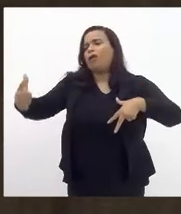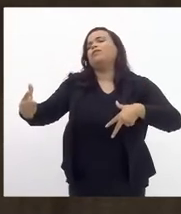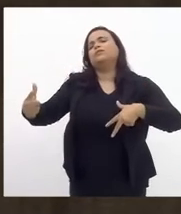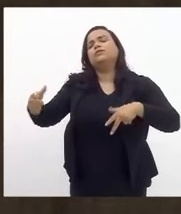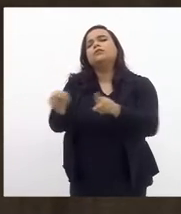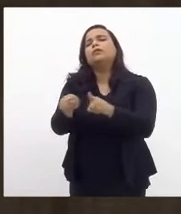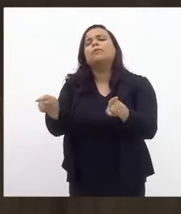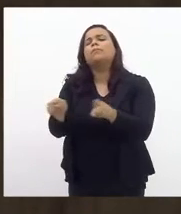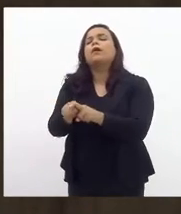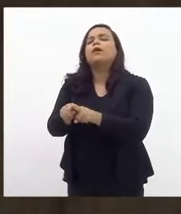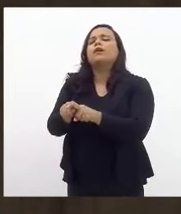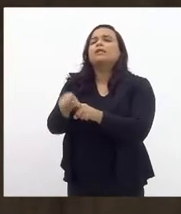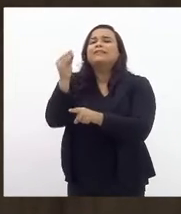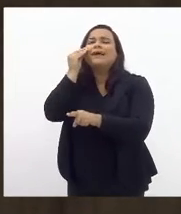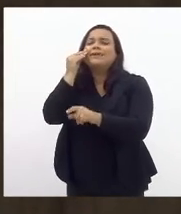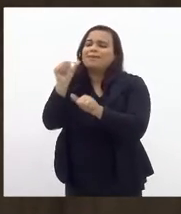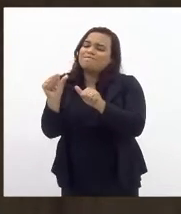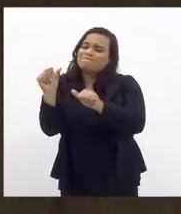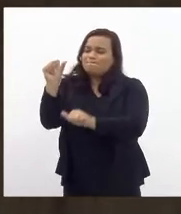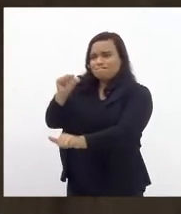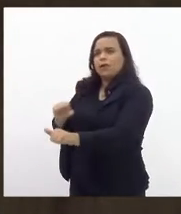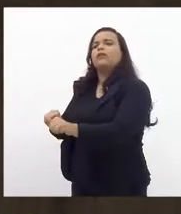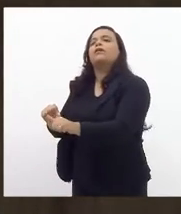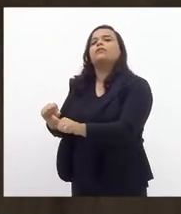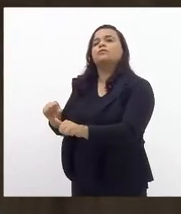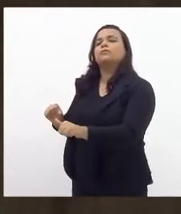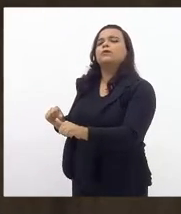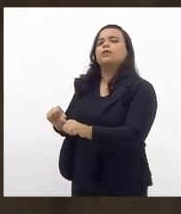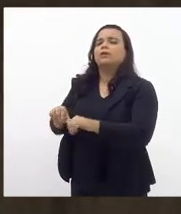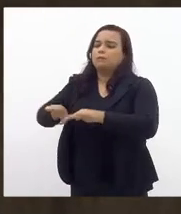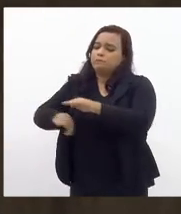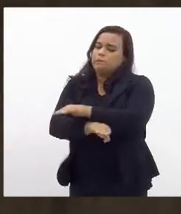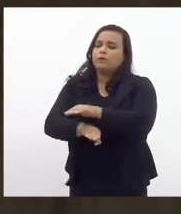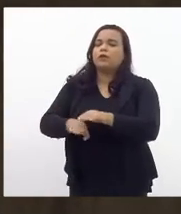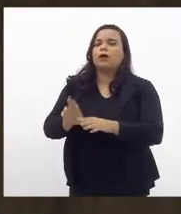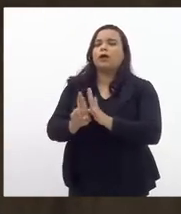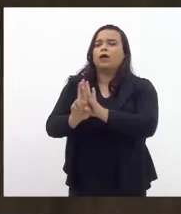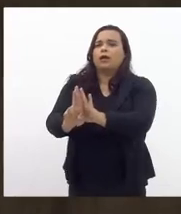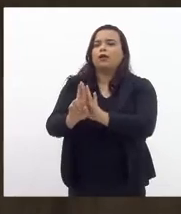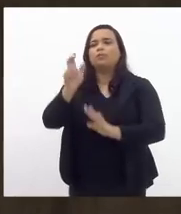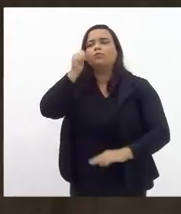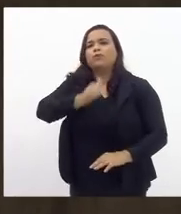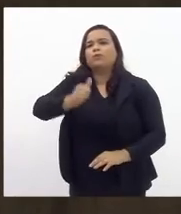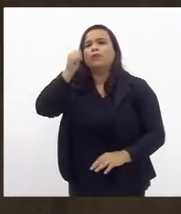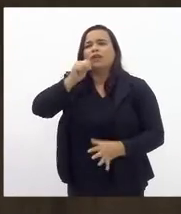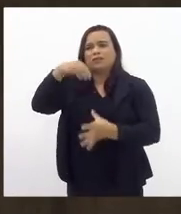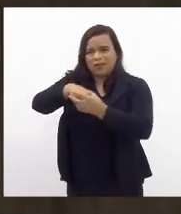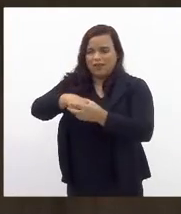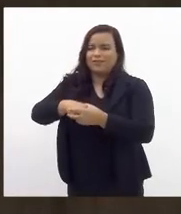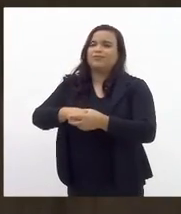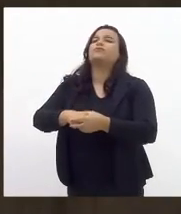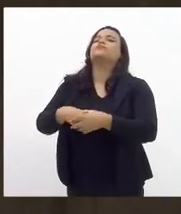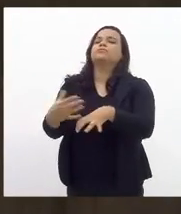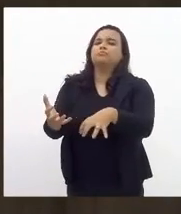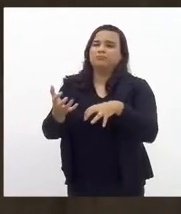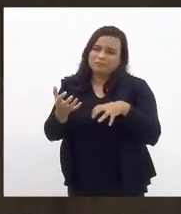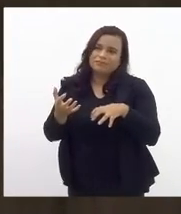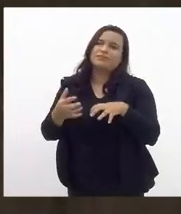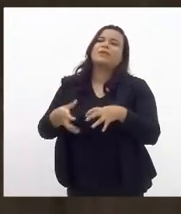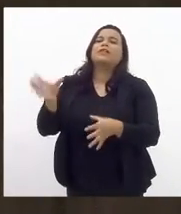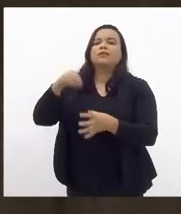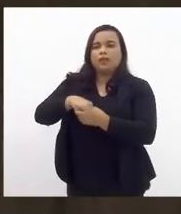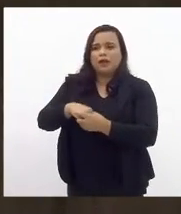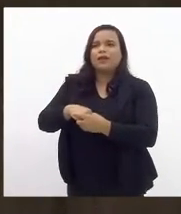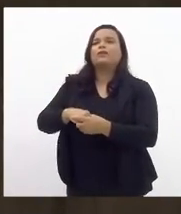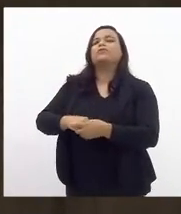a subrepresentação feminina nas casas legislativas. Pois a nossa CDDM, onde